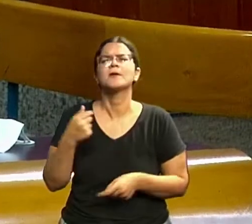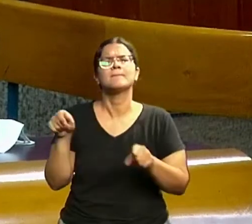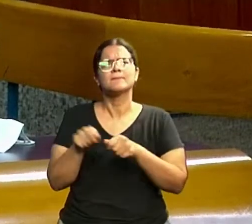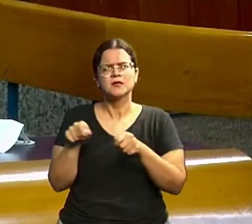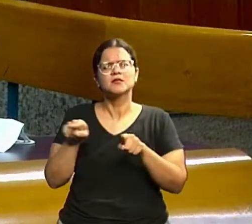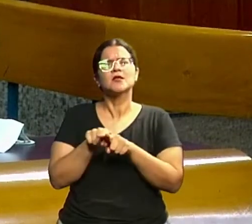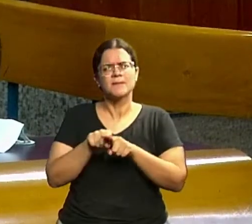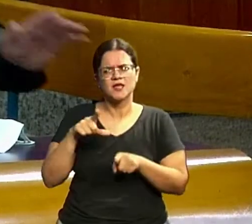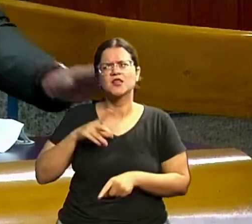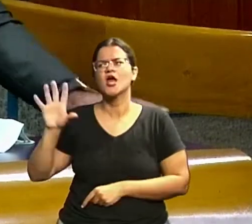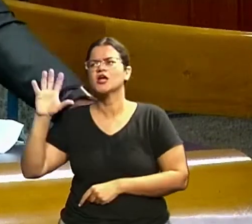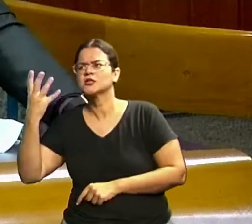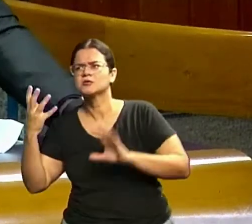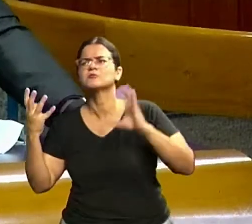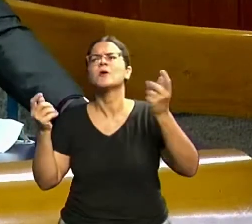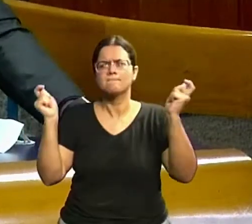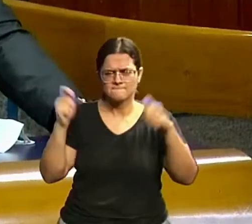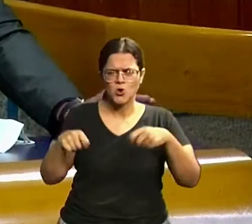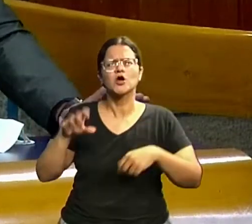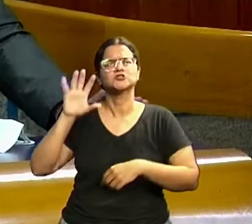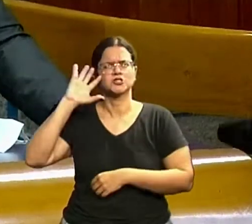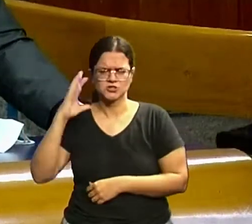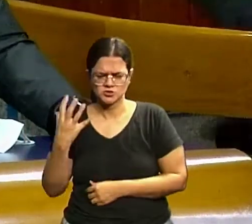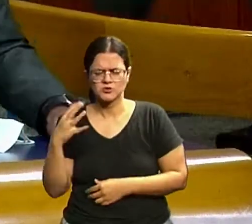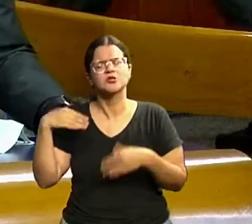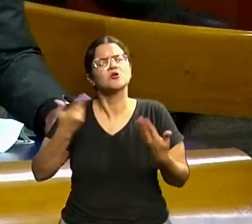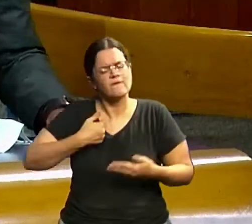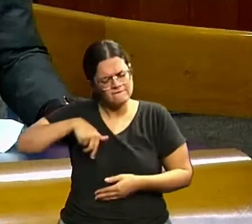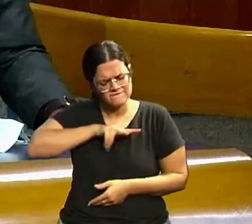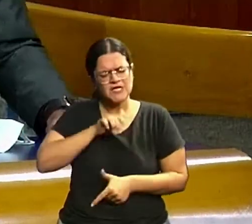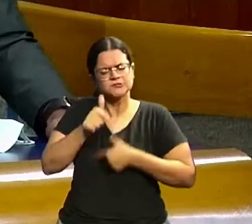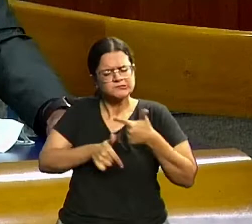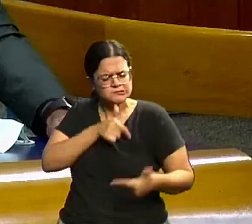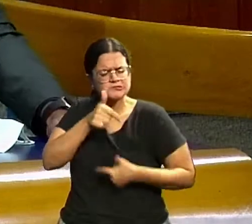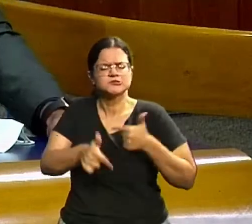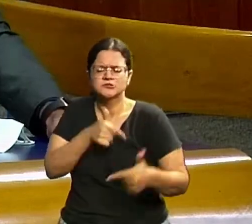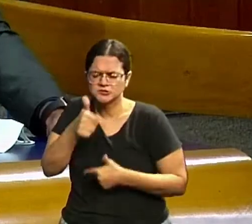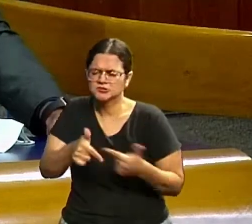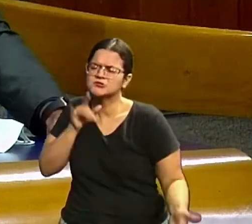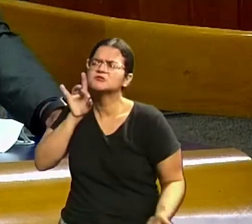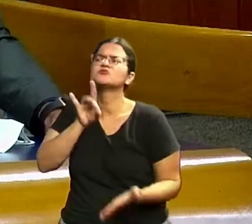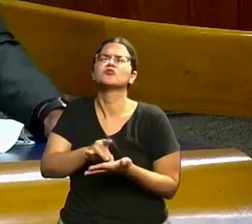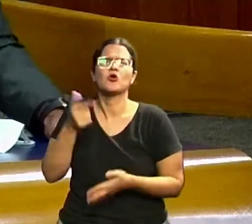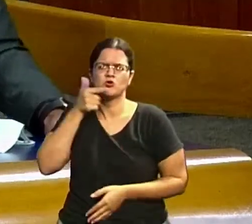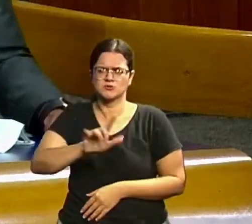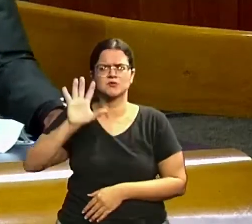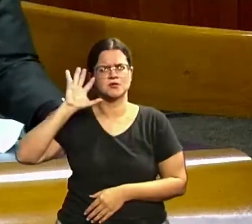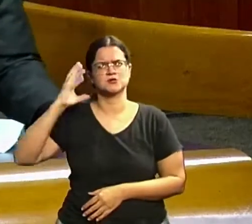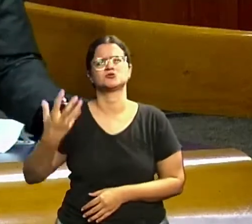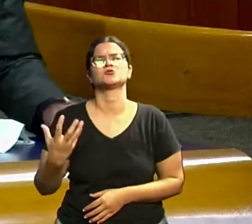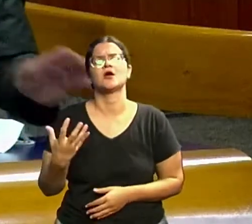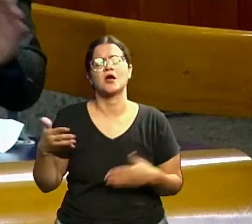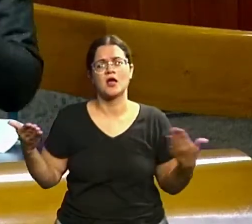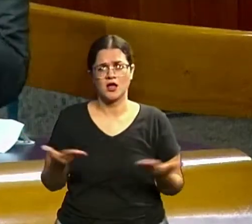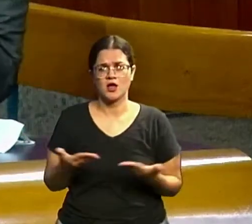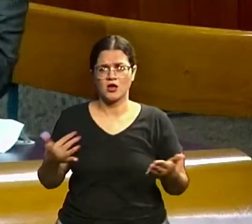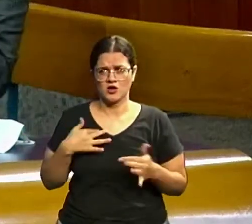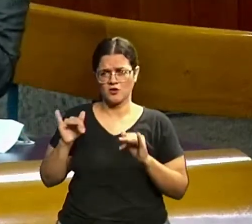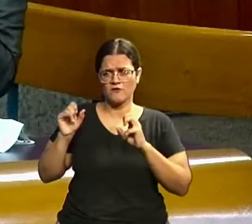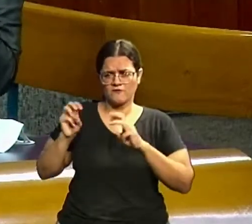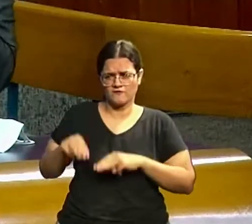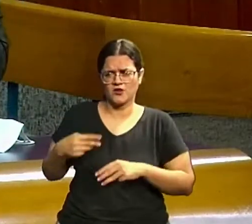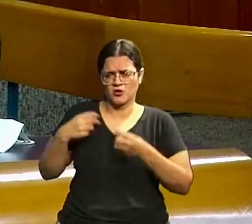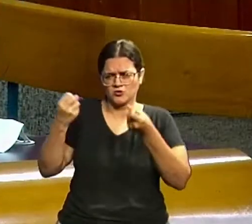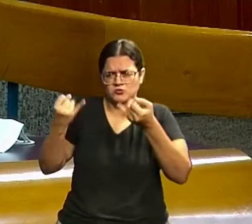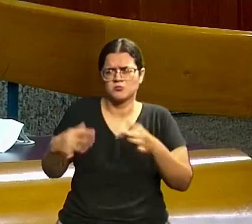tem situação e tem maneiras de reverter. Então nós vamos trabalhar muito, mas muito por isso. Agora, para estar